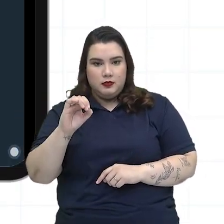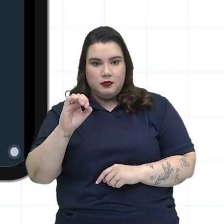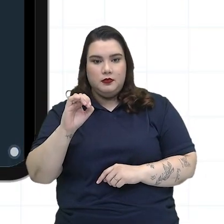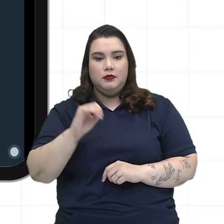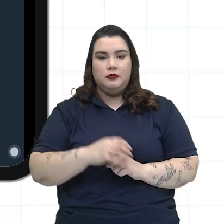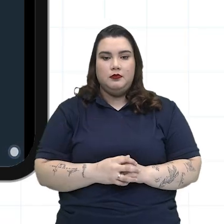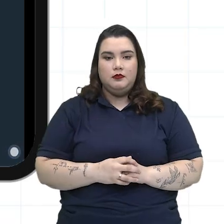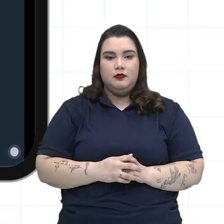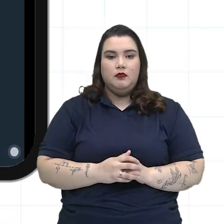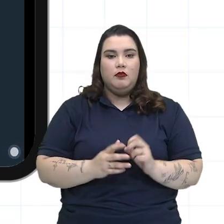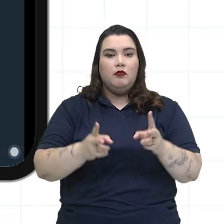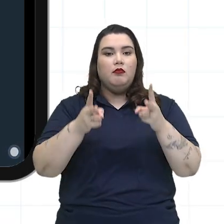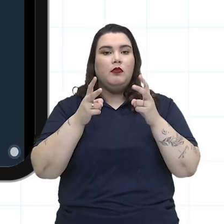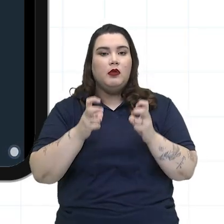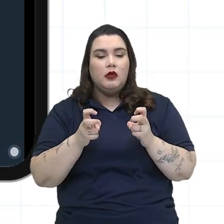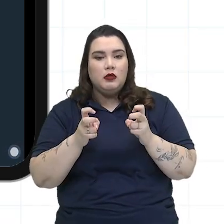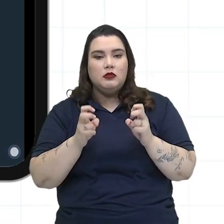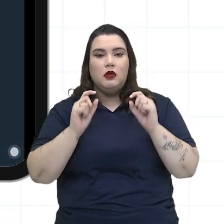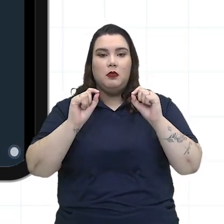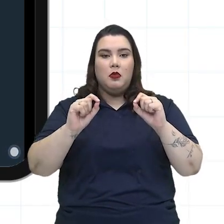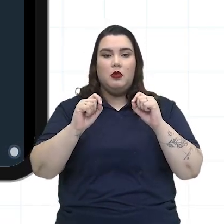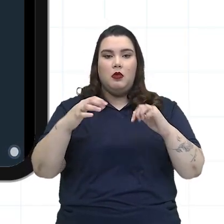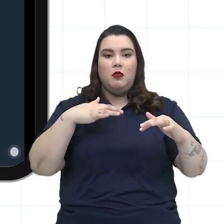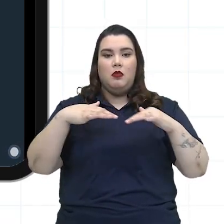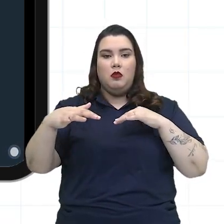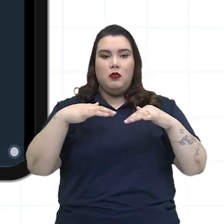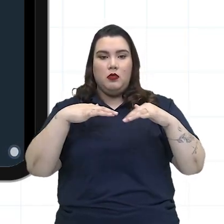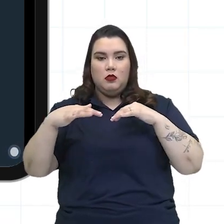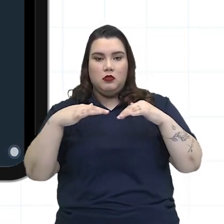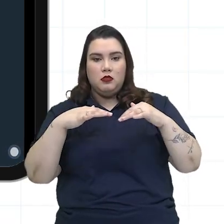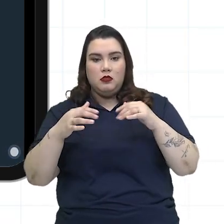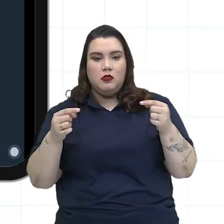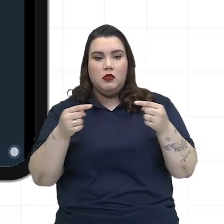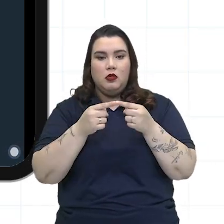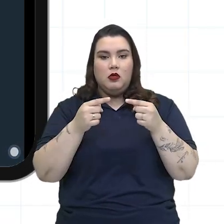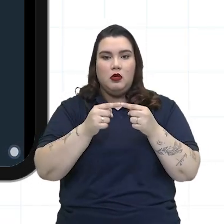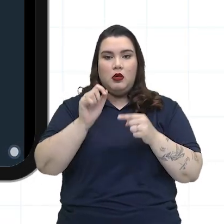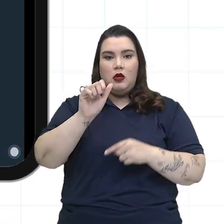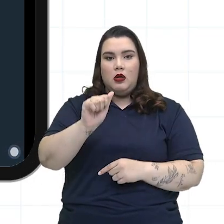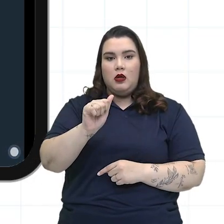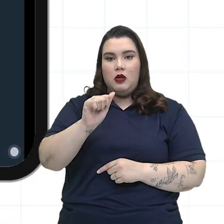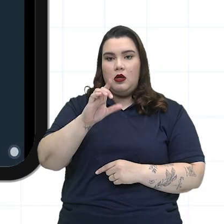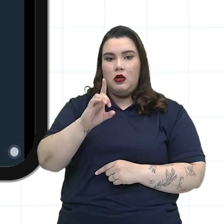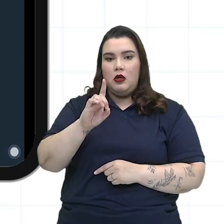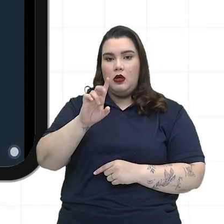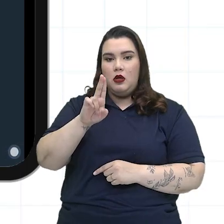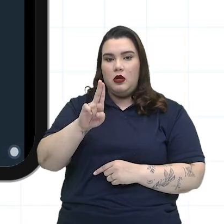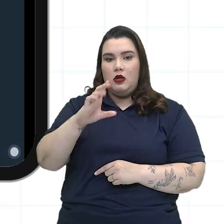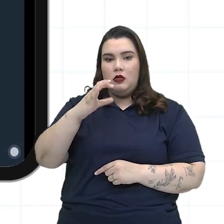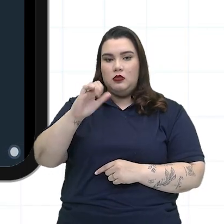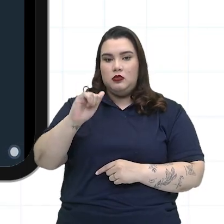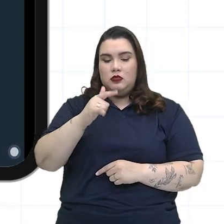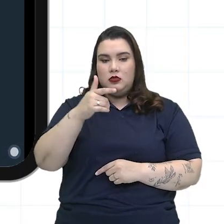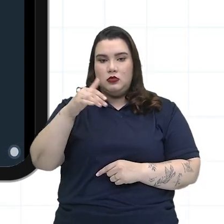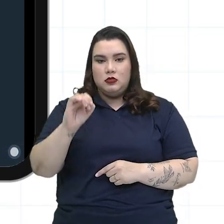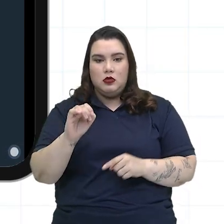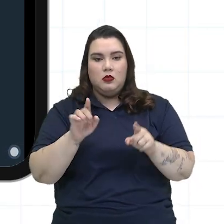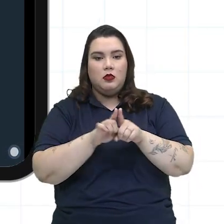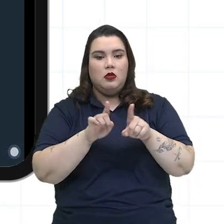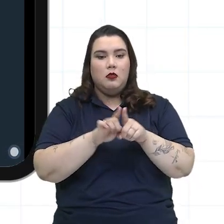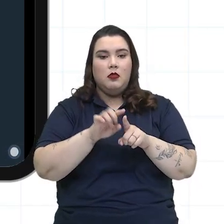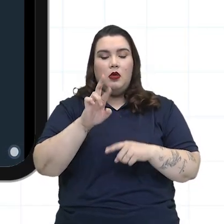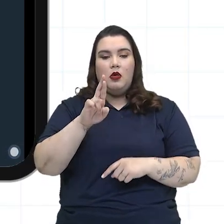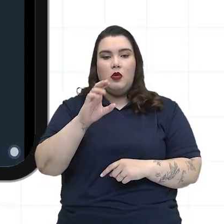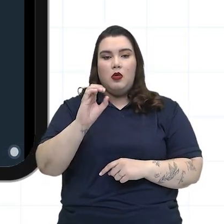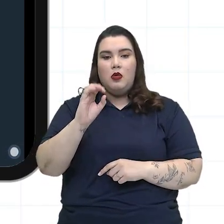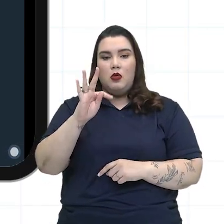Vejam aí, olha só a amplitude, movimento de adução, certo? E de